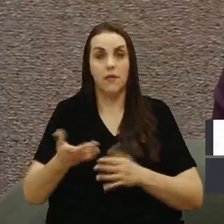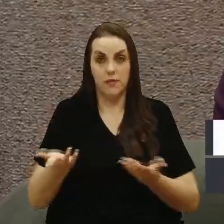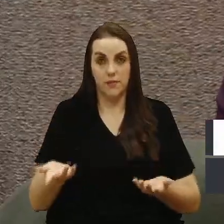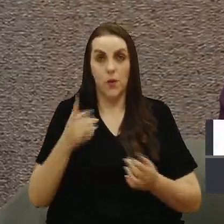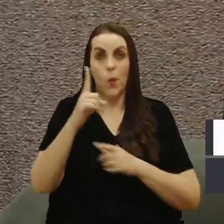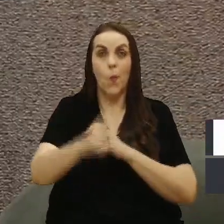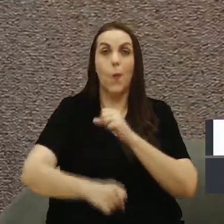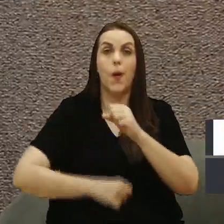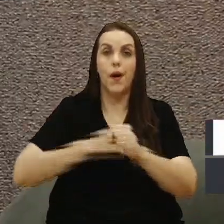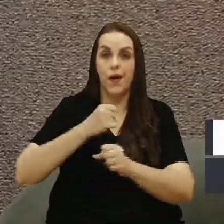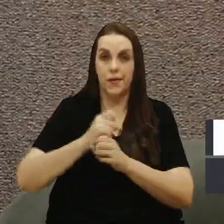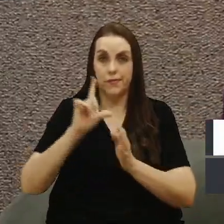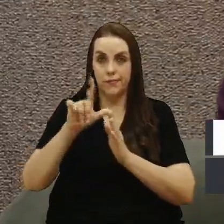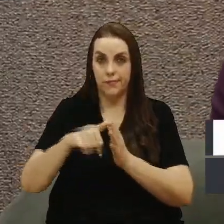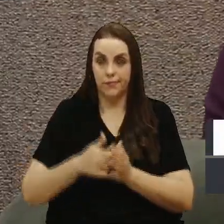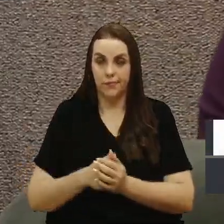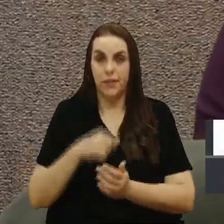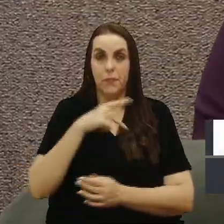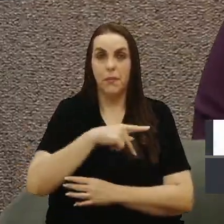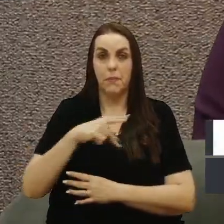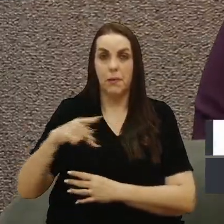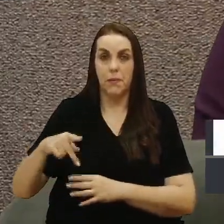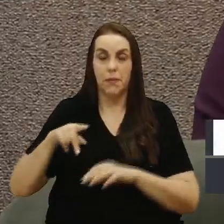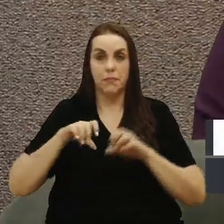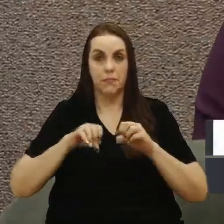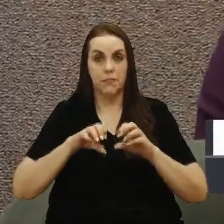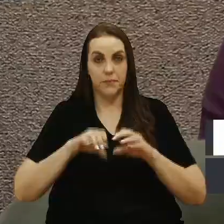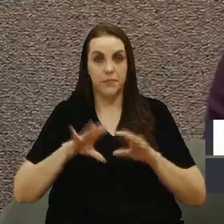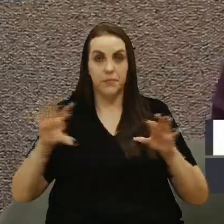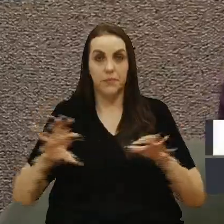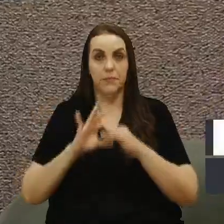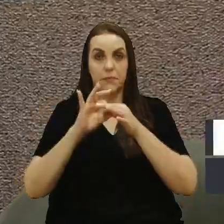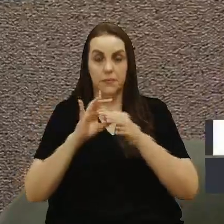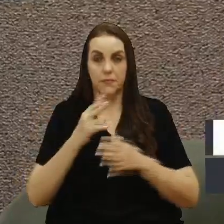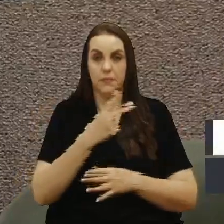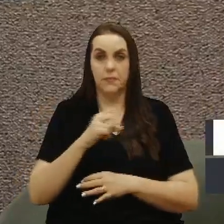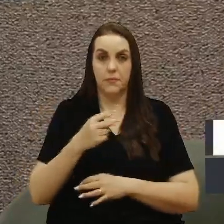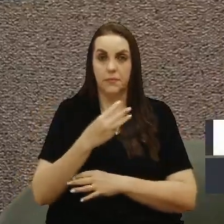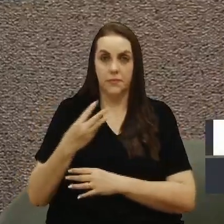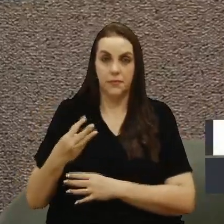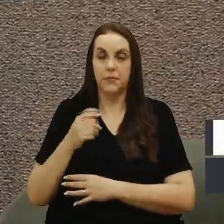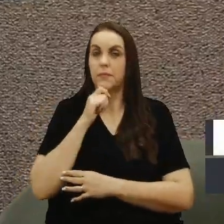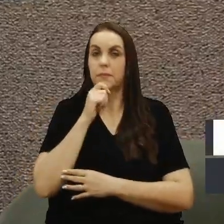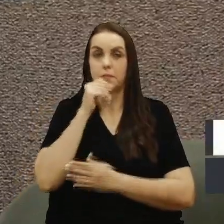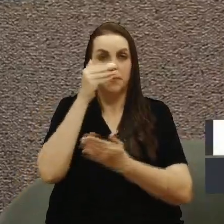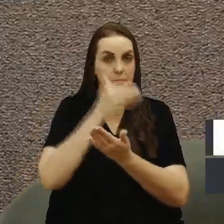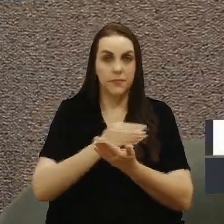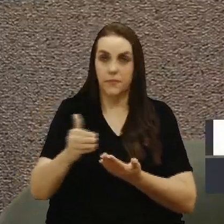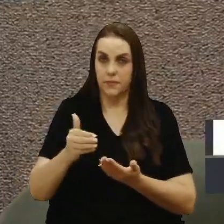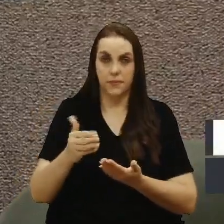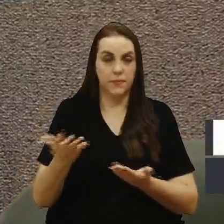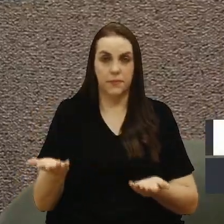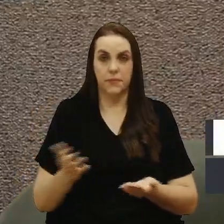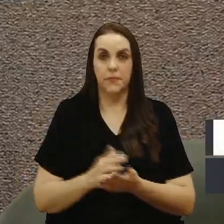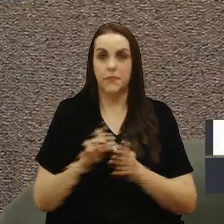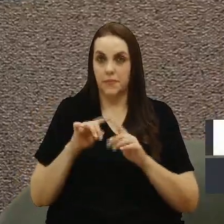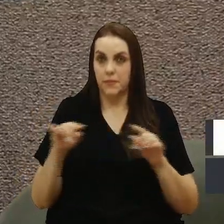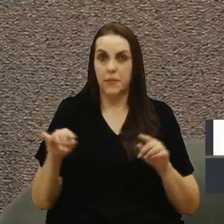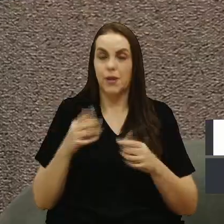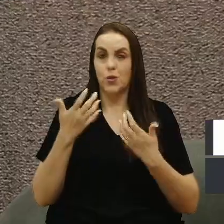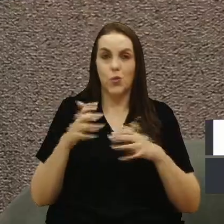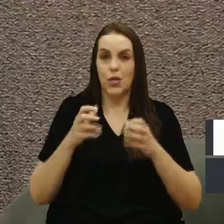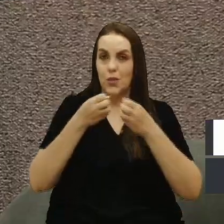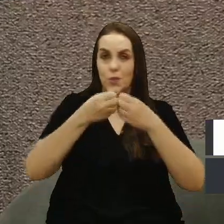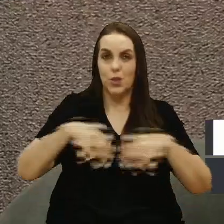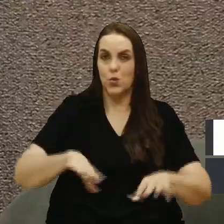ano depois. As PPPs da educação começaram a ser vinculadas em 2023, ainda não iniciaram. É nesse sentido, mas não quis